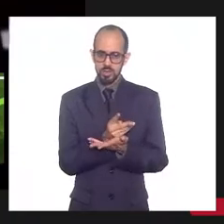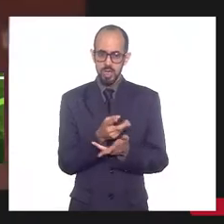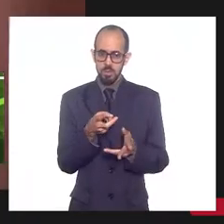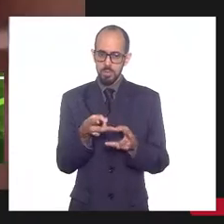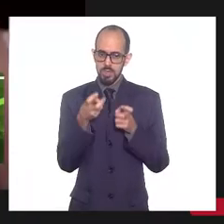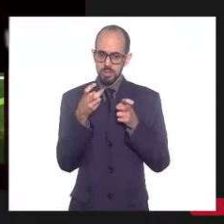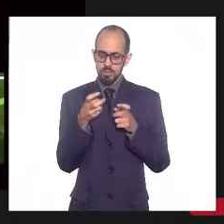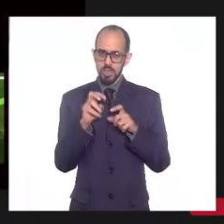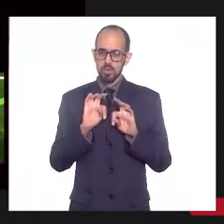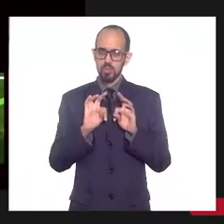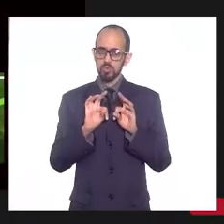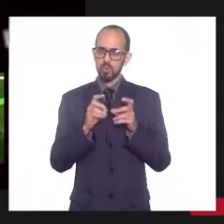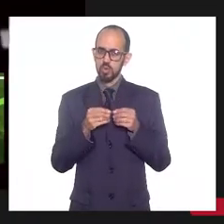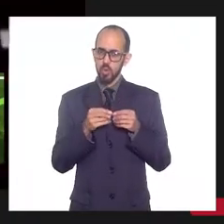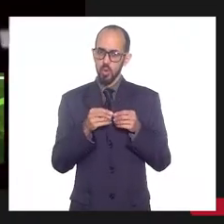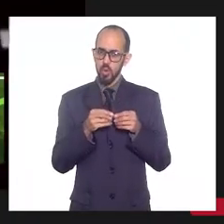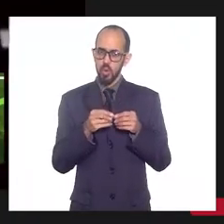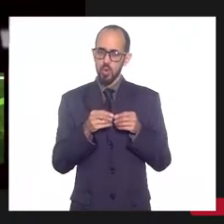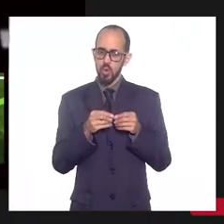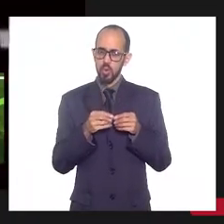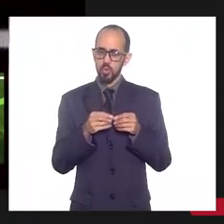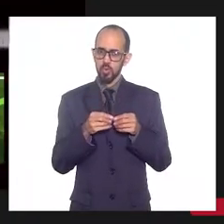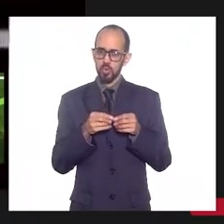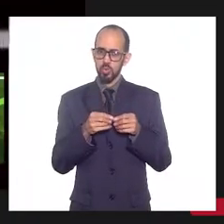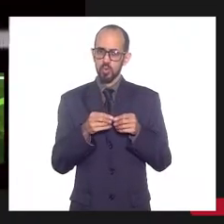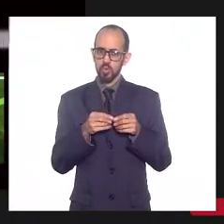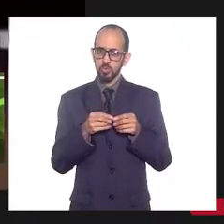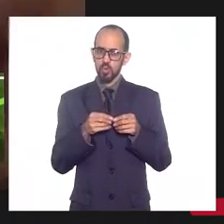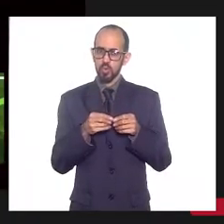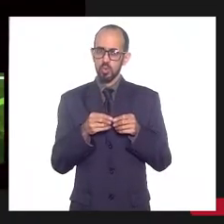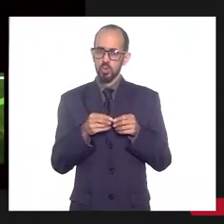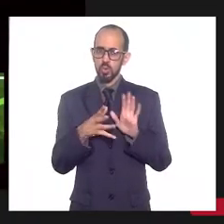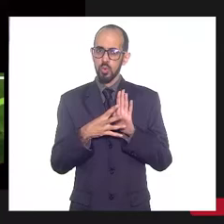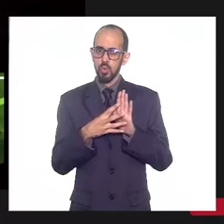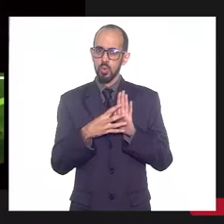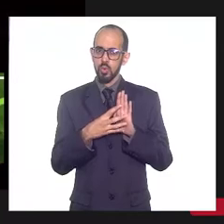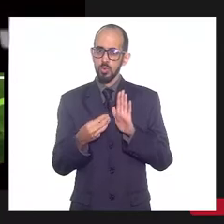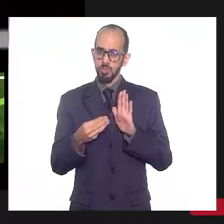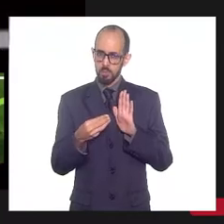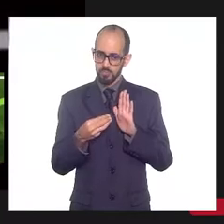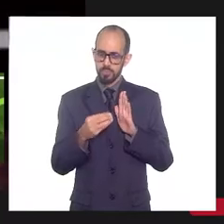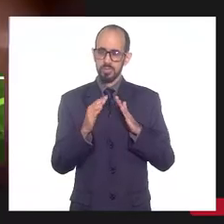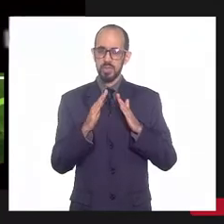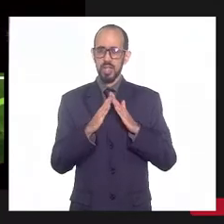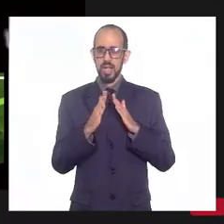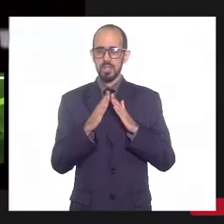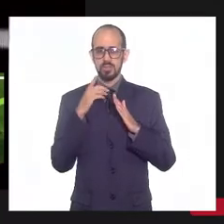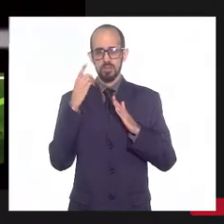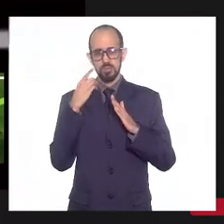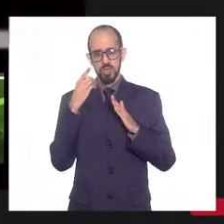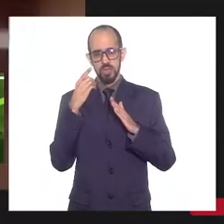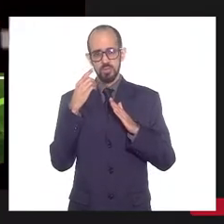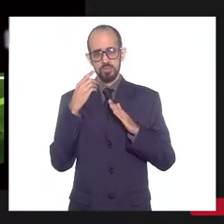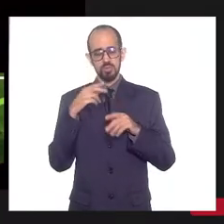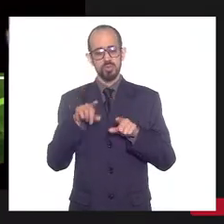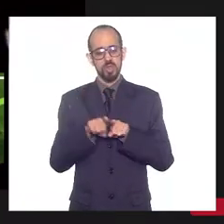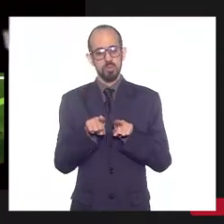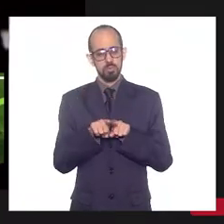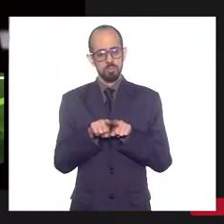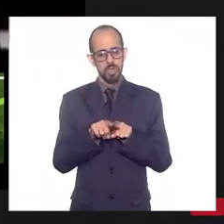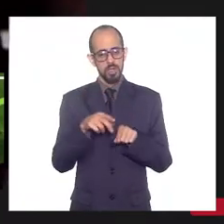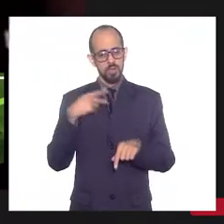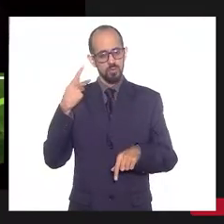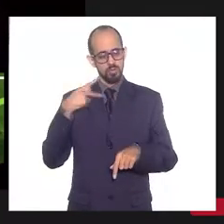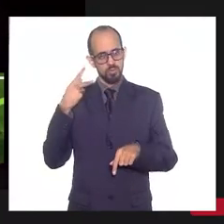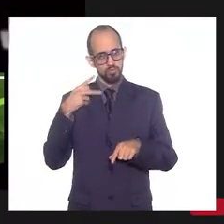na configuração da Câmara de Deputados na Câmara de Vereadores na Assembleia Legislativa desporto no